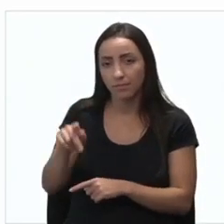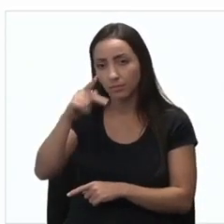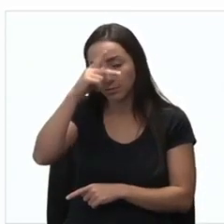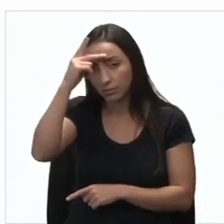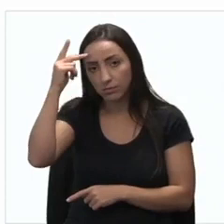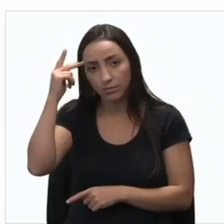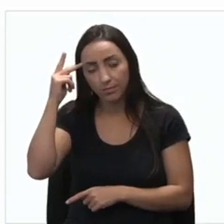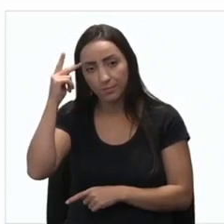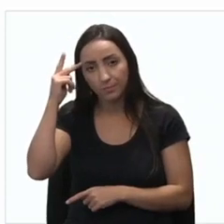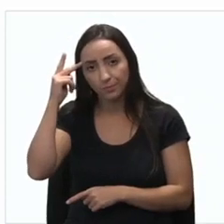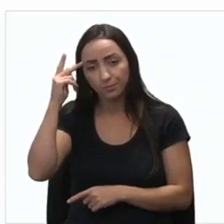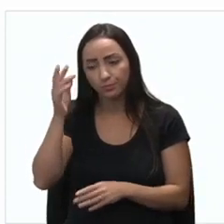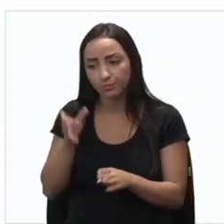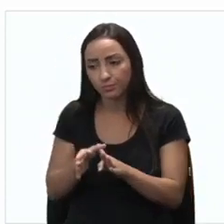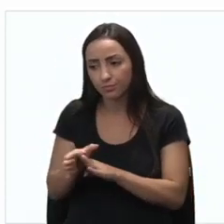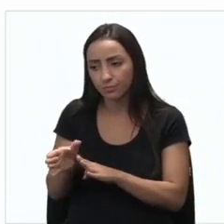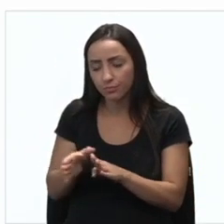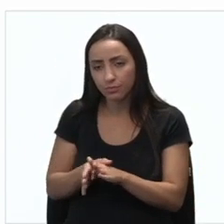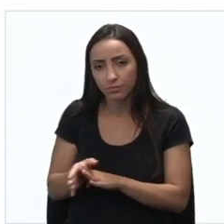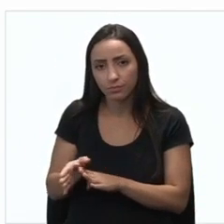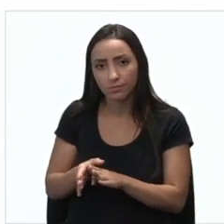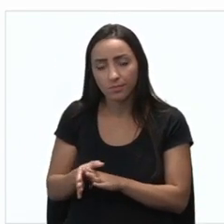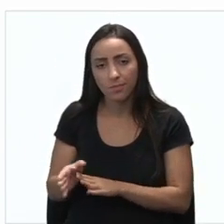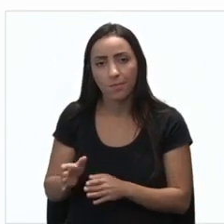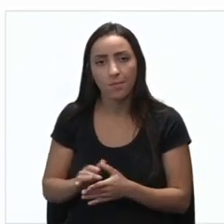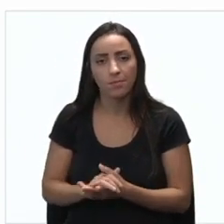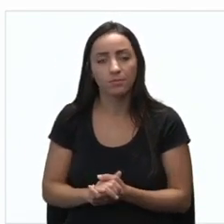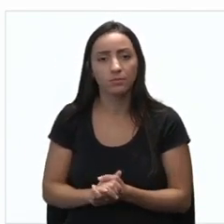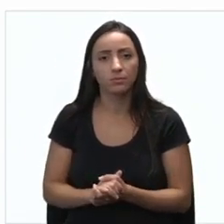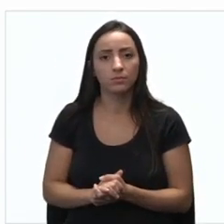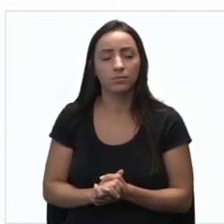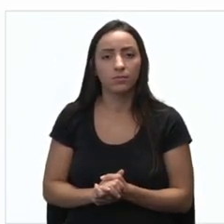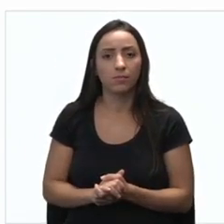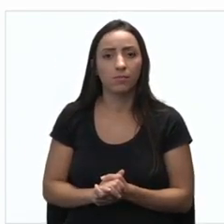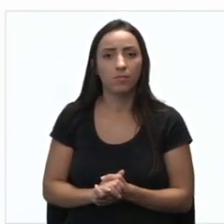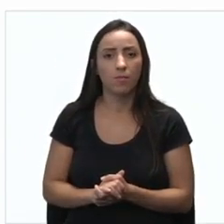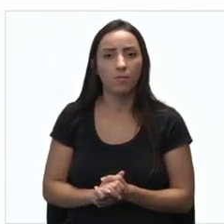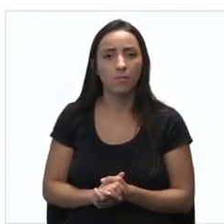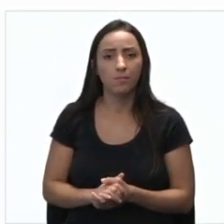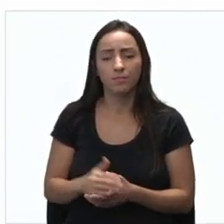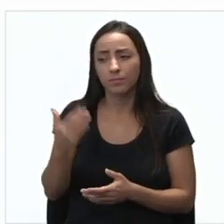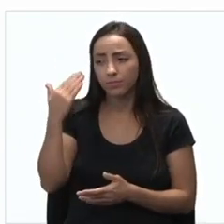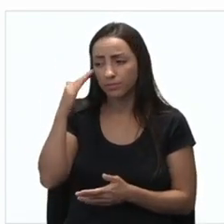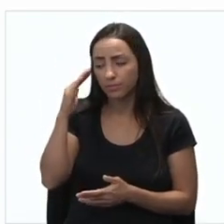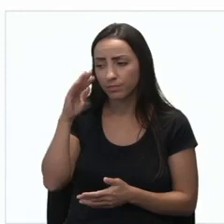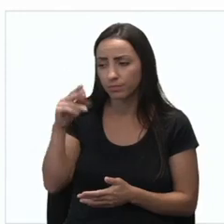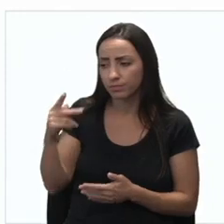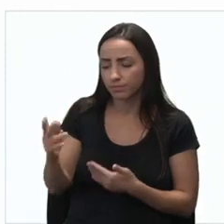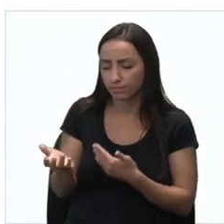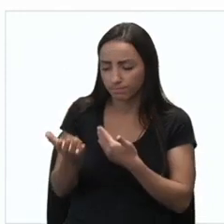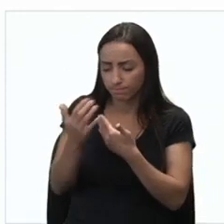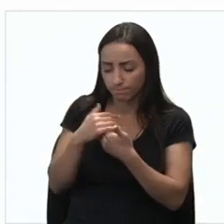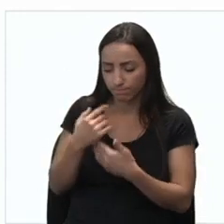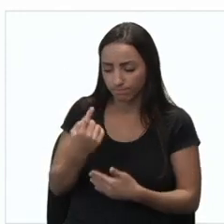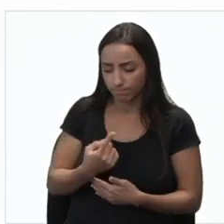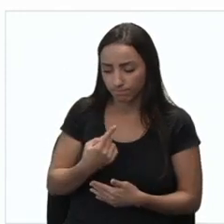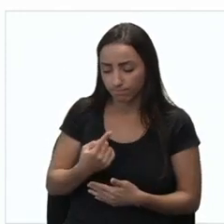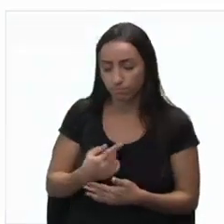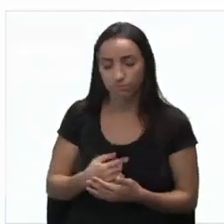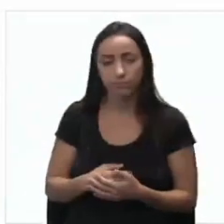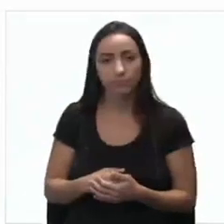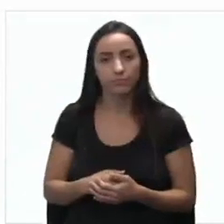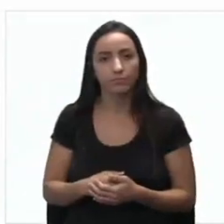pessoa, orientando-se pelo reconhecimento da sua subjetividade e também da sua